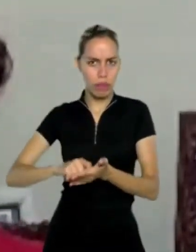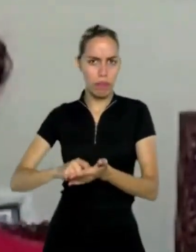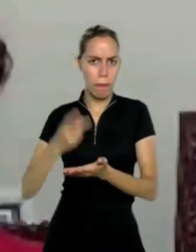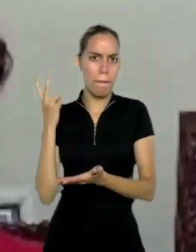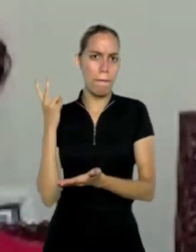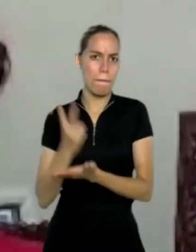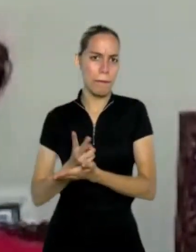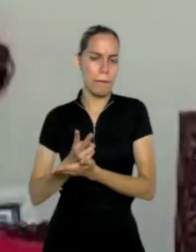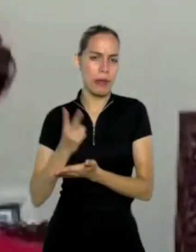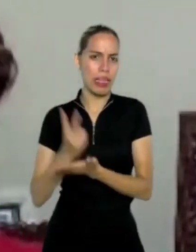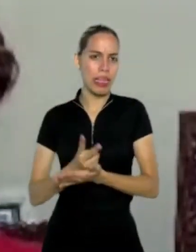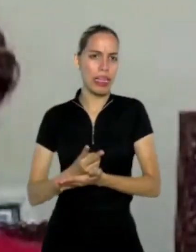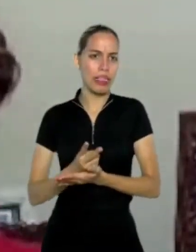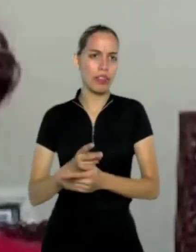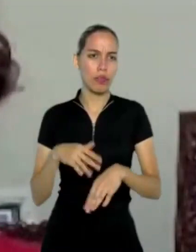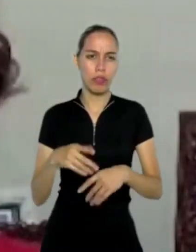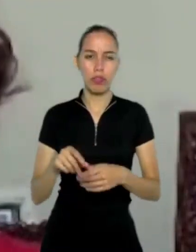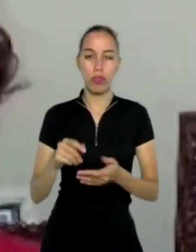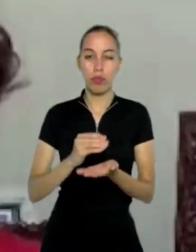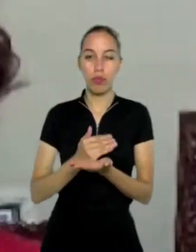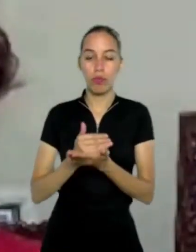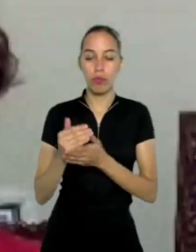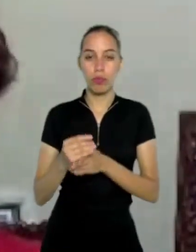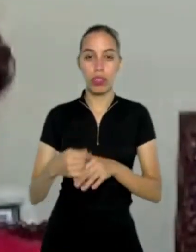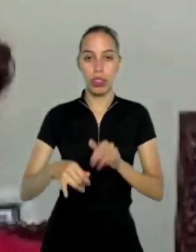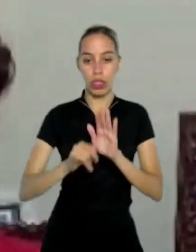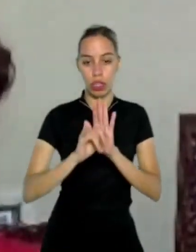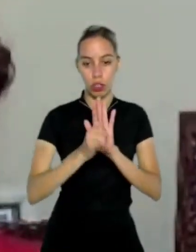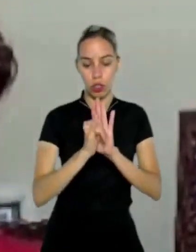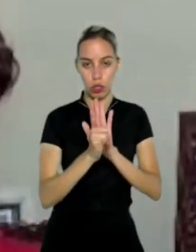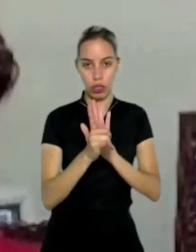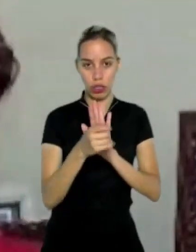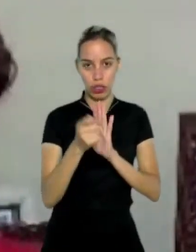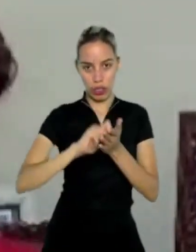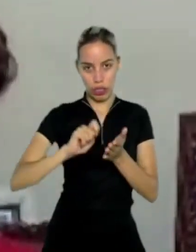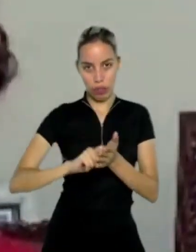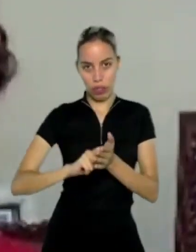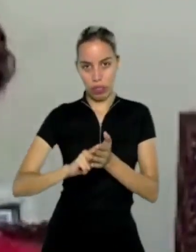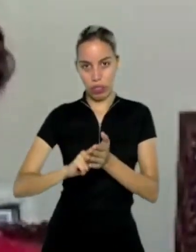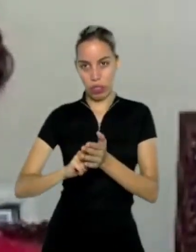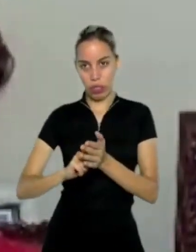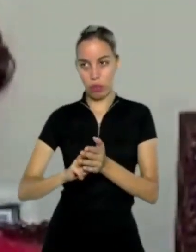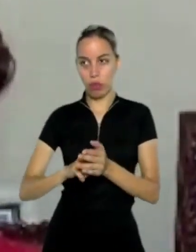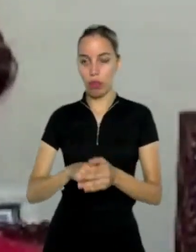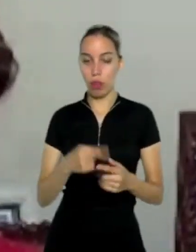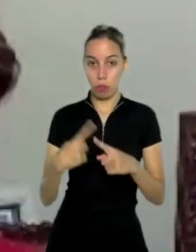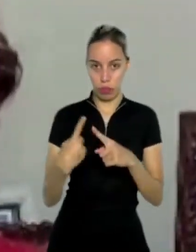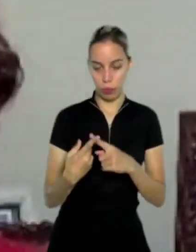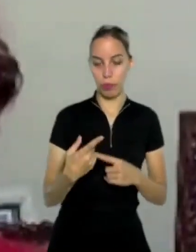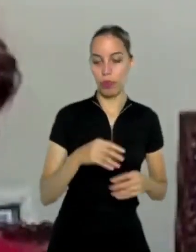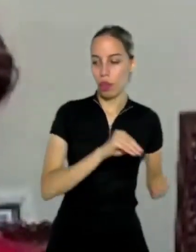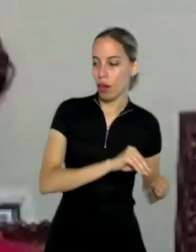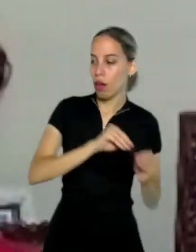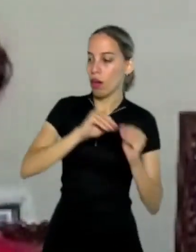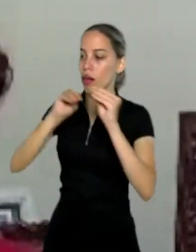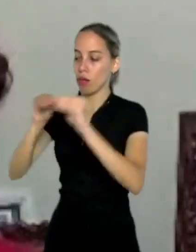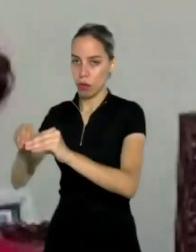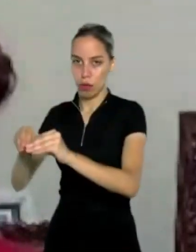quando eu comecei a escrever umas crônicas. E para os jornais daqui, quando eu vim morar aqui em Carmo da Mata, aqui sempre